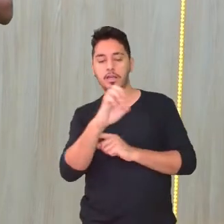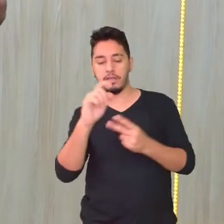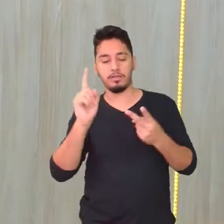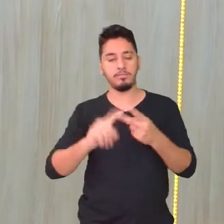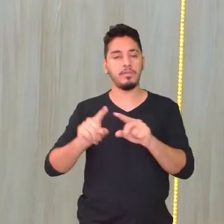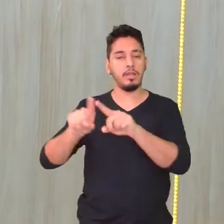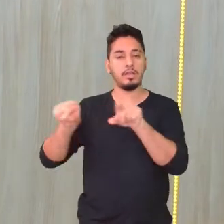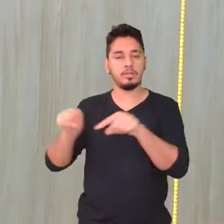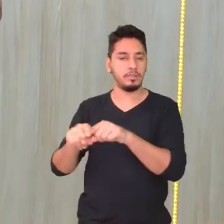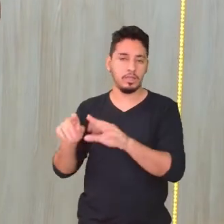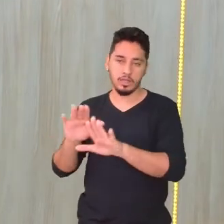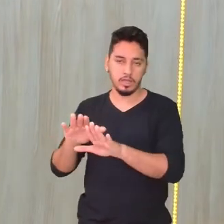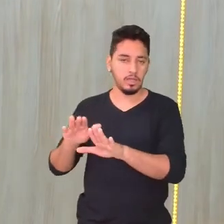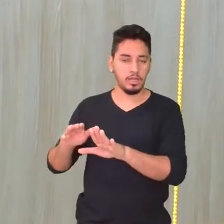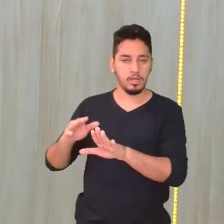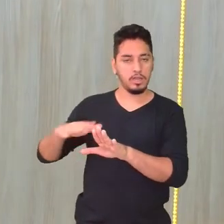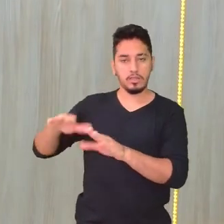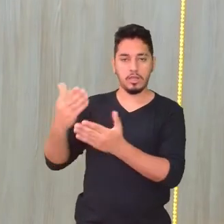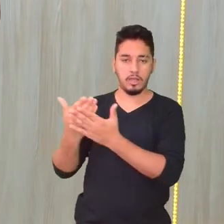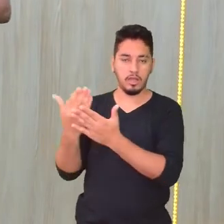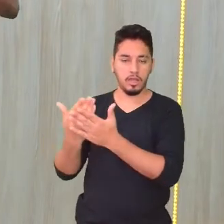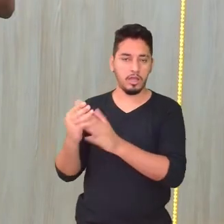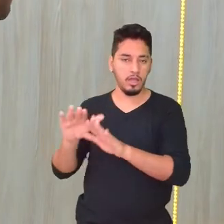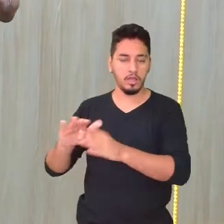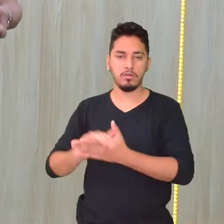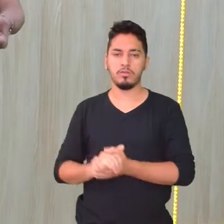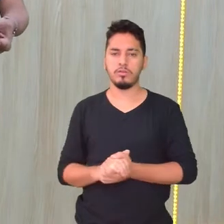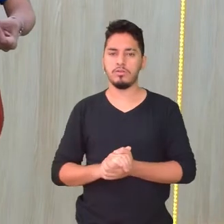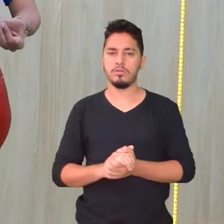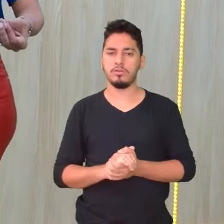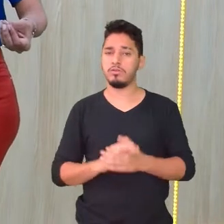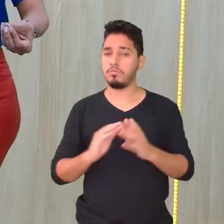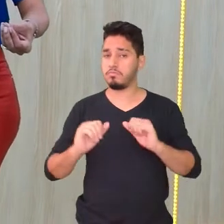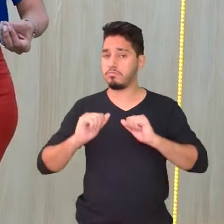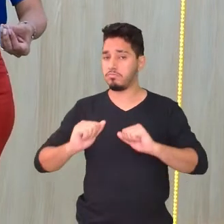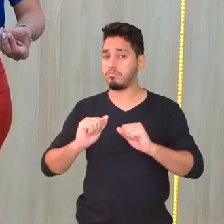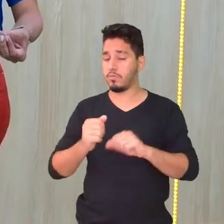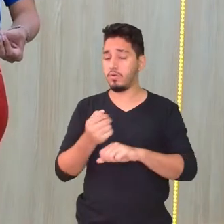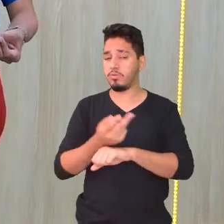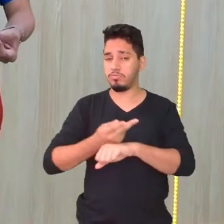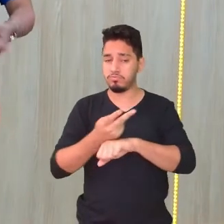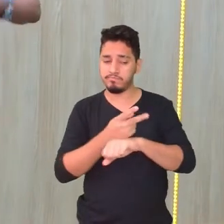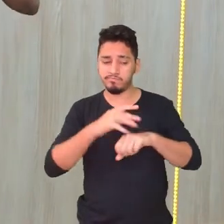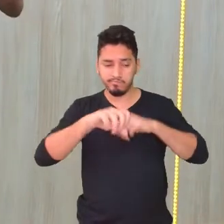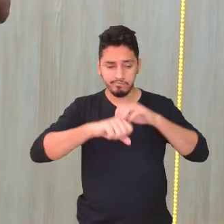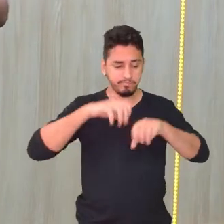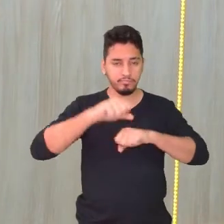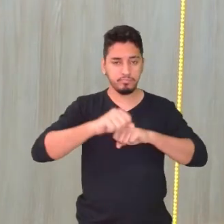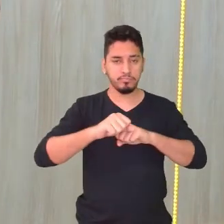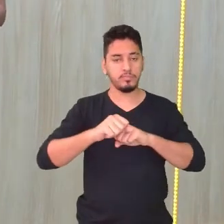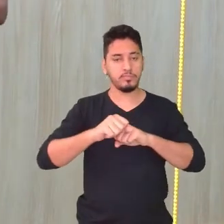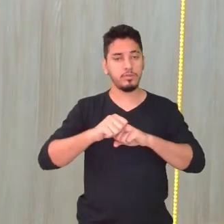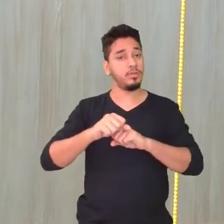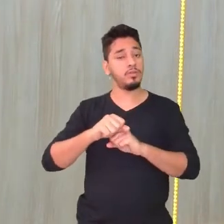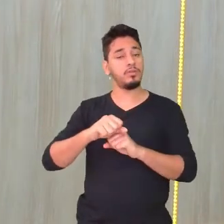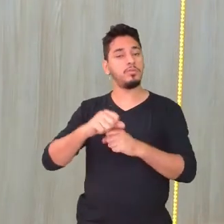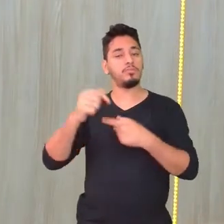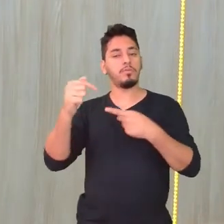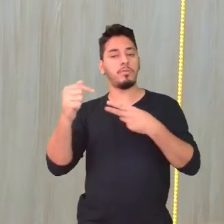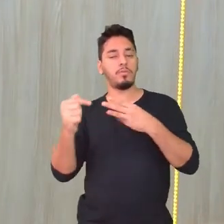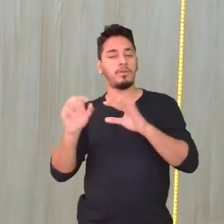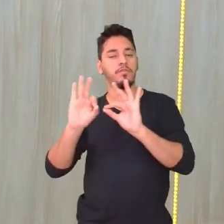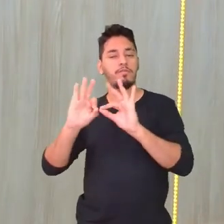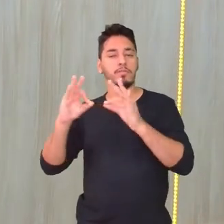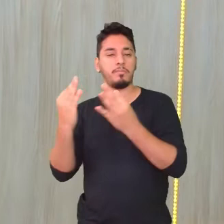da configuração de ambientes diferentes, a gente pode explorar isso também nos nossos trabalhos, os aspectos relacionados à